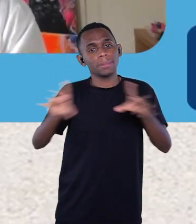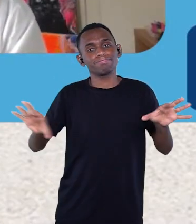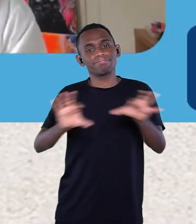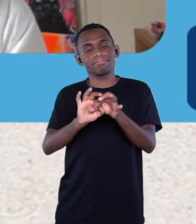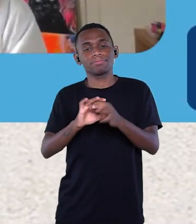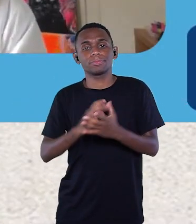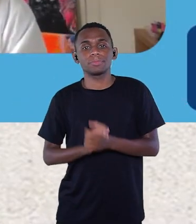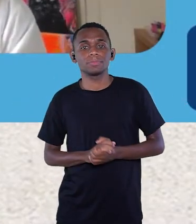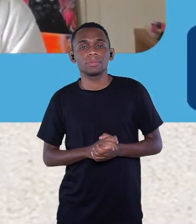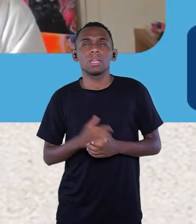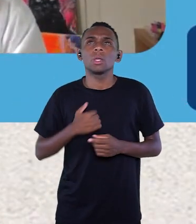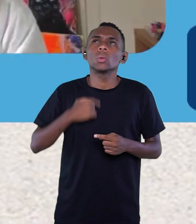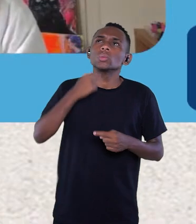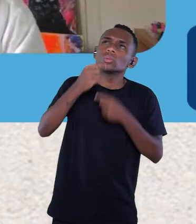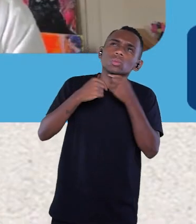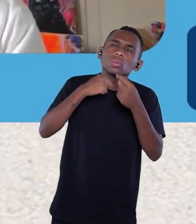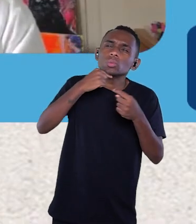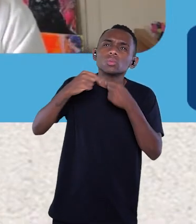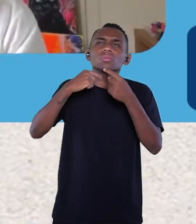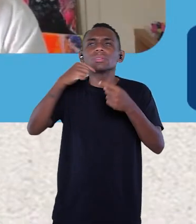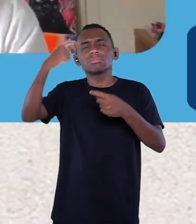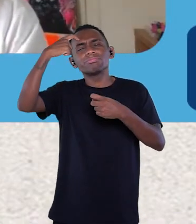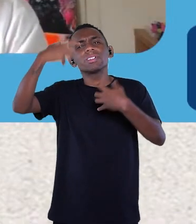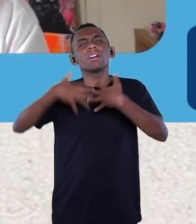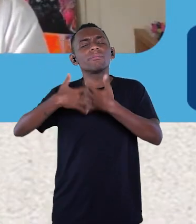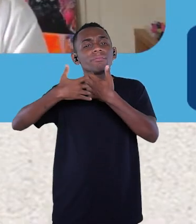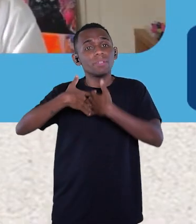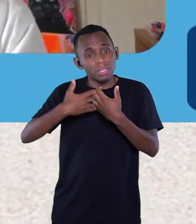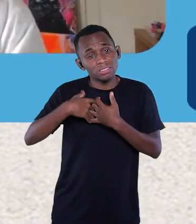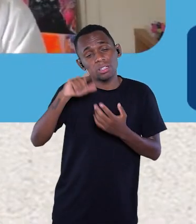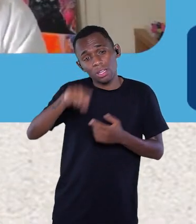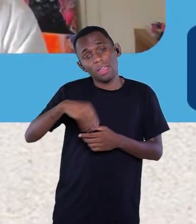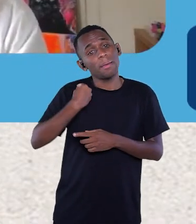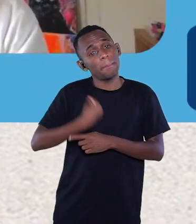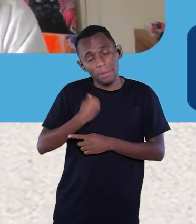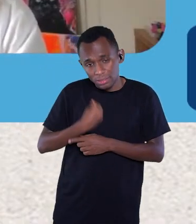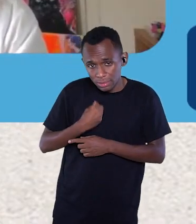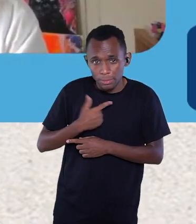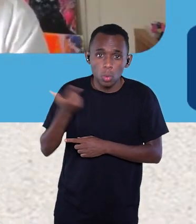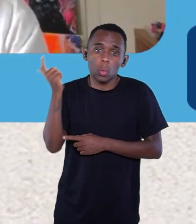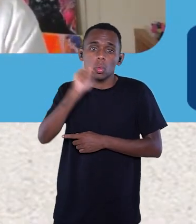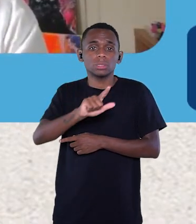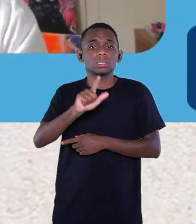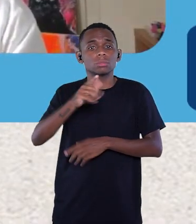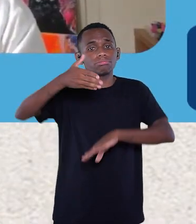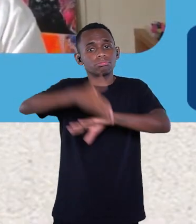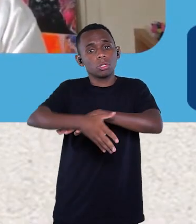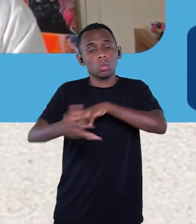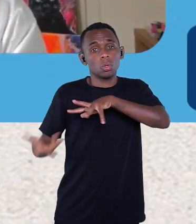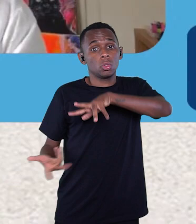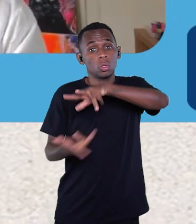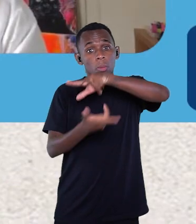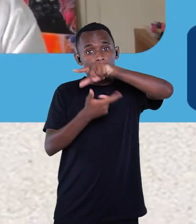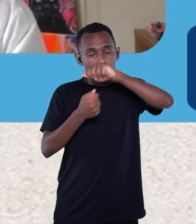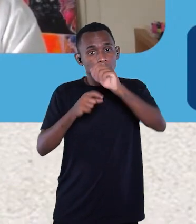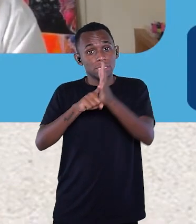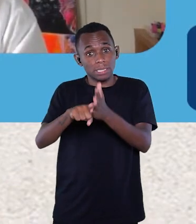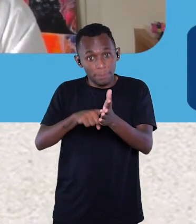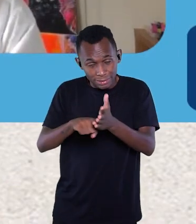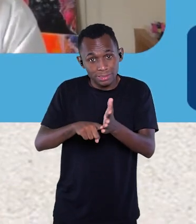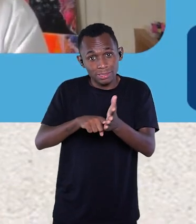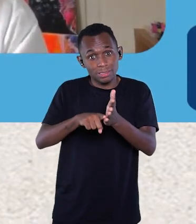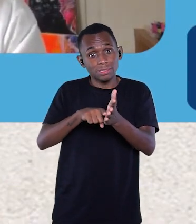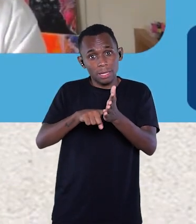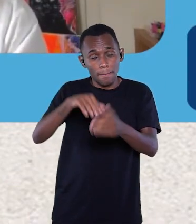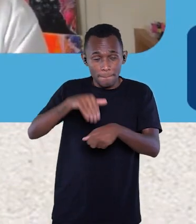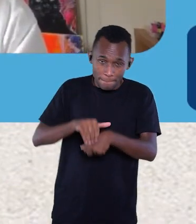Eu vou me questionando, eu acho que isso faz parte da maneira como que eu consigo estar no mundo, assim, essa pesquisa mais